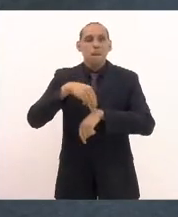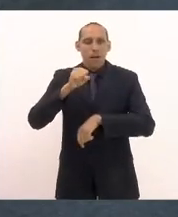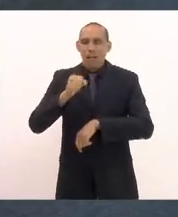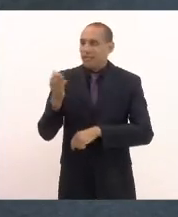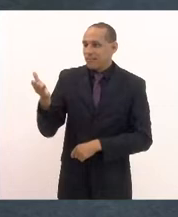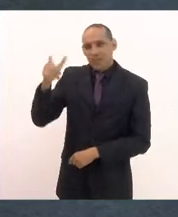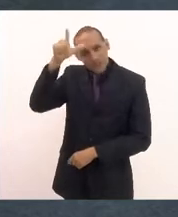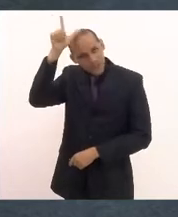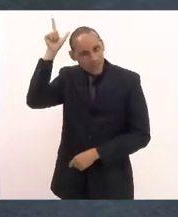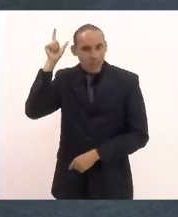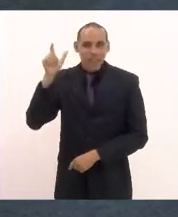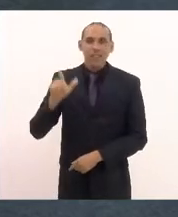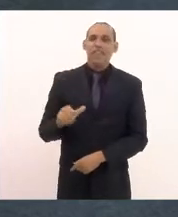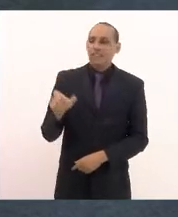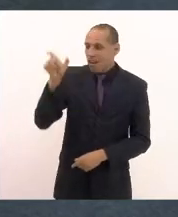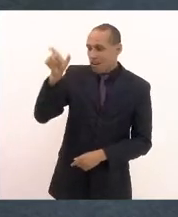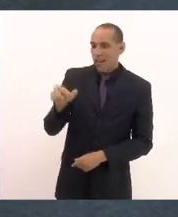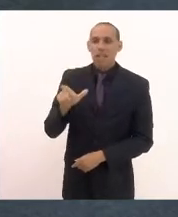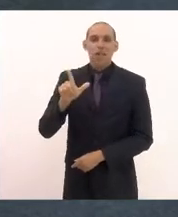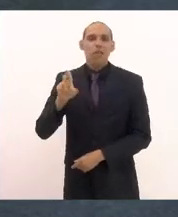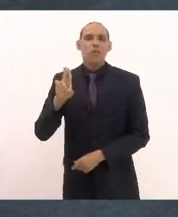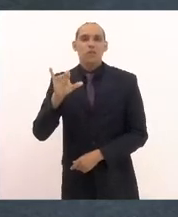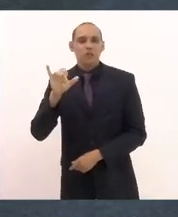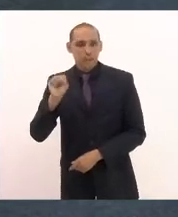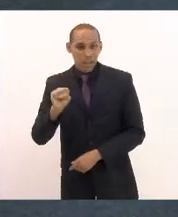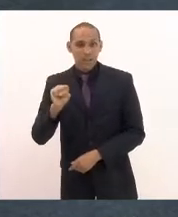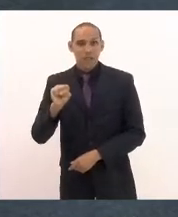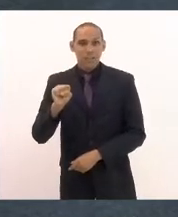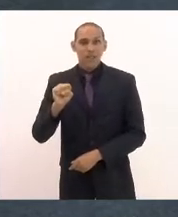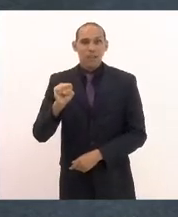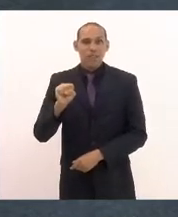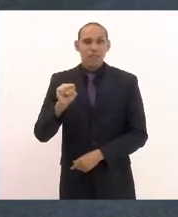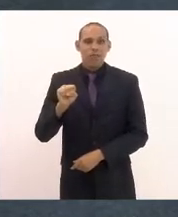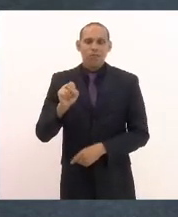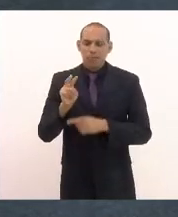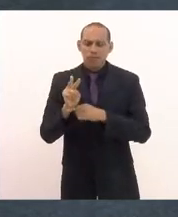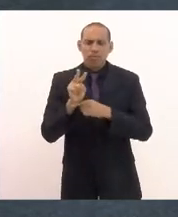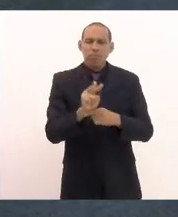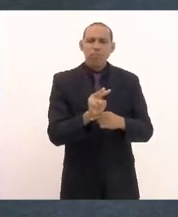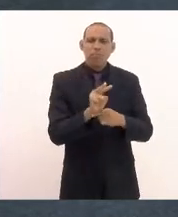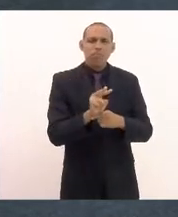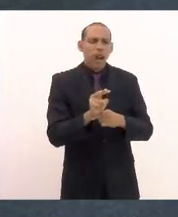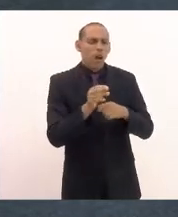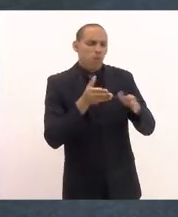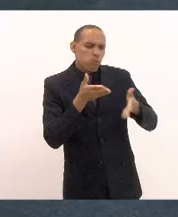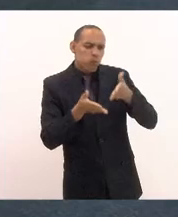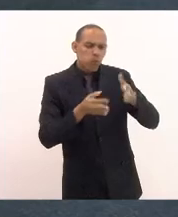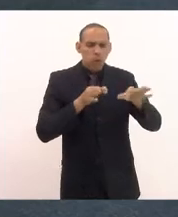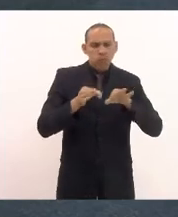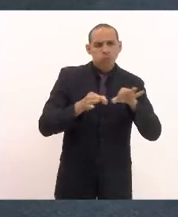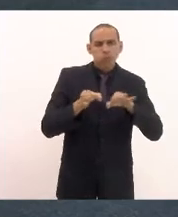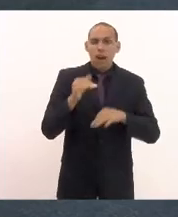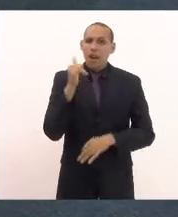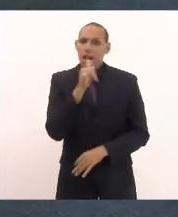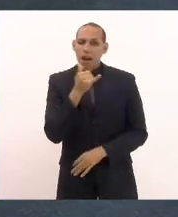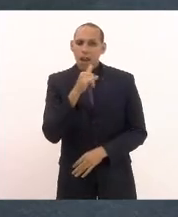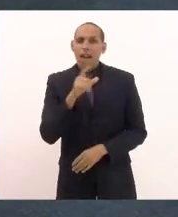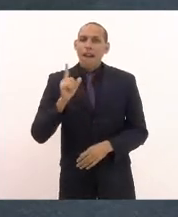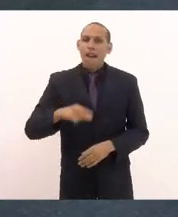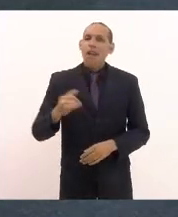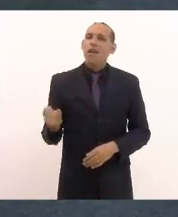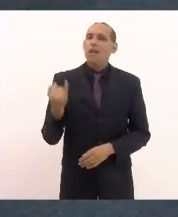Então, Luiz Pinguelli Rosa sempre defendeu a gestão da energia como recurso estratégico do Estado